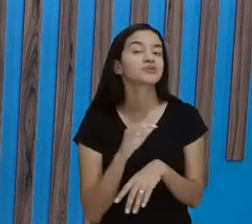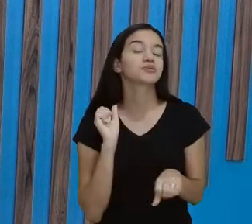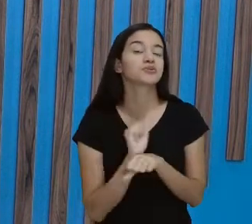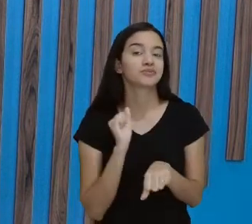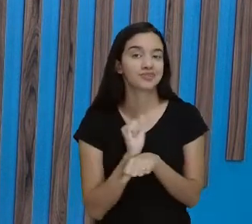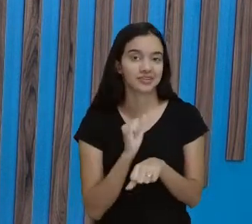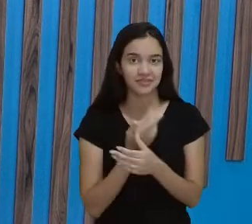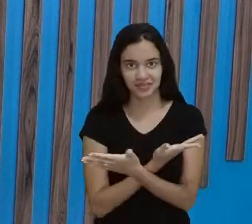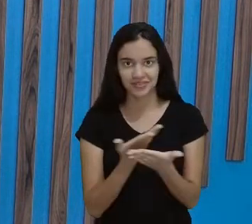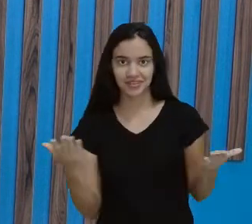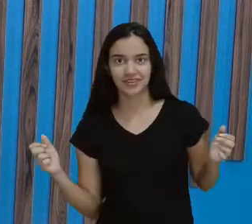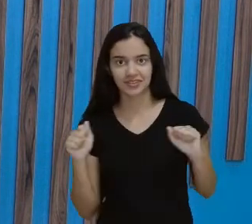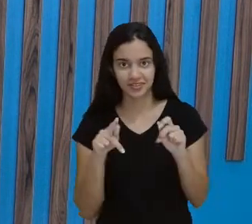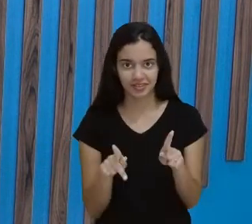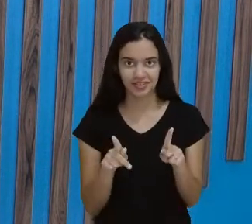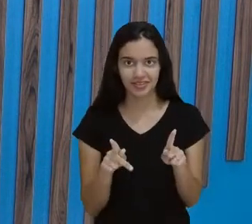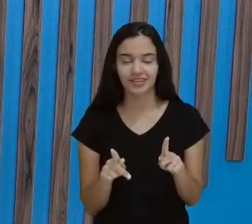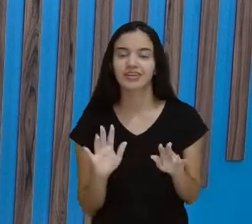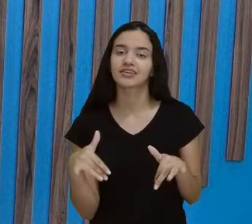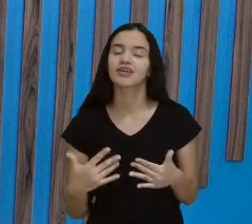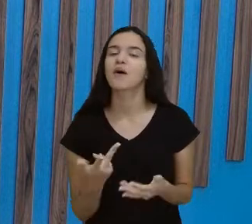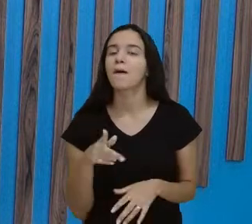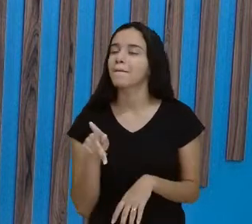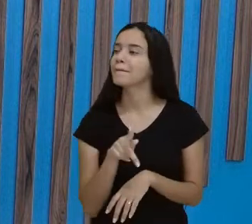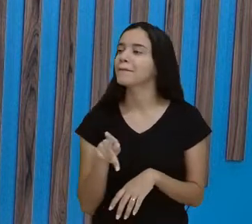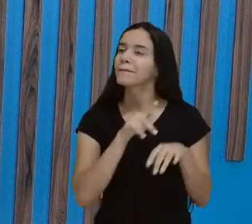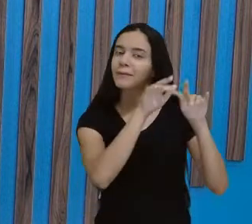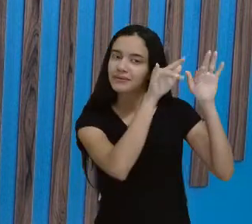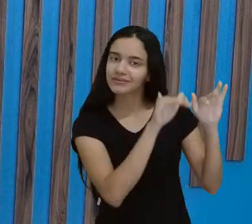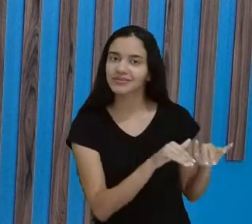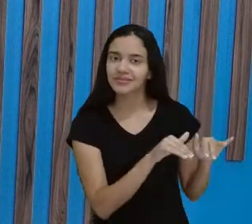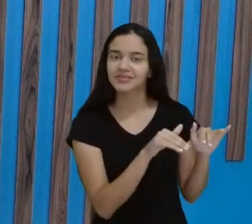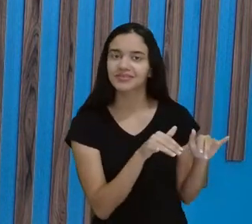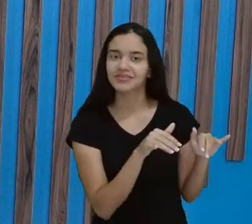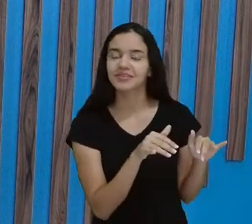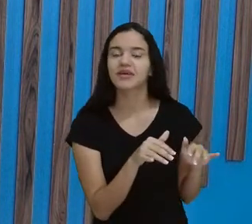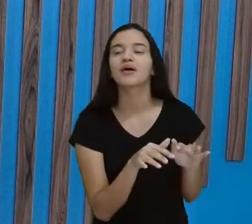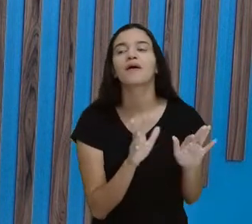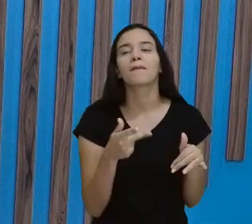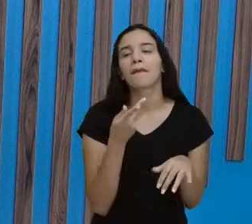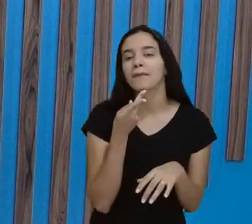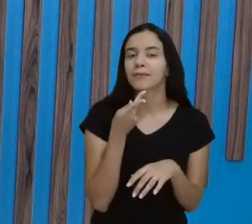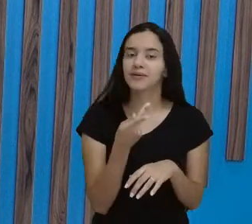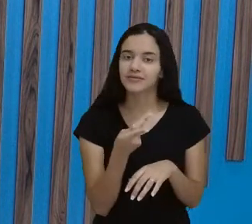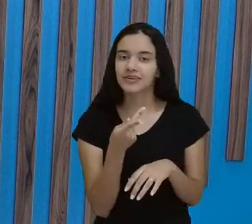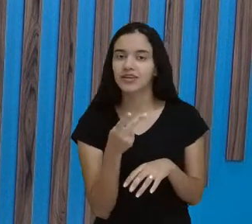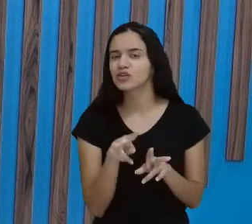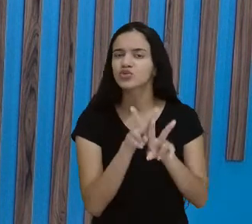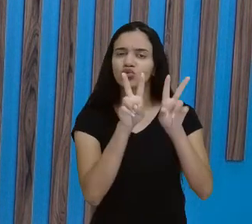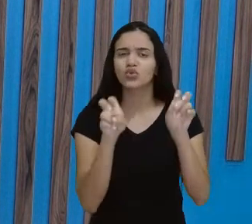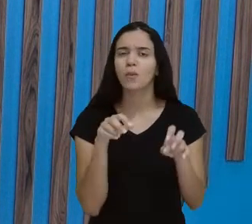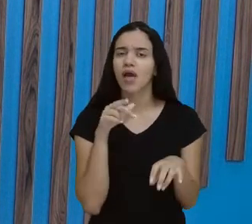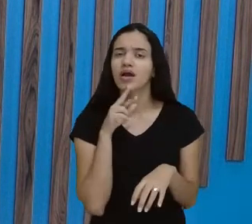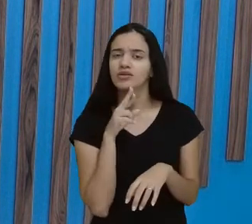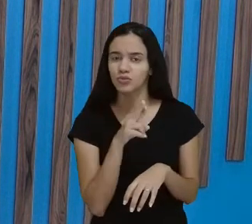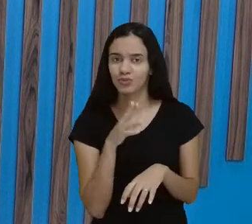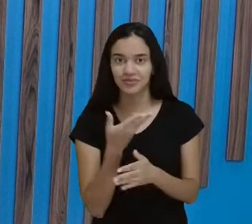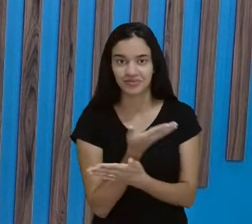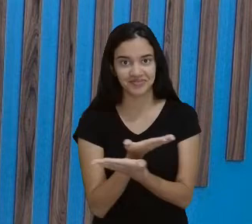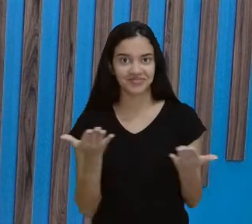tá? Enquanto isso, a professora Casey está ali, tá? A postos para dizer alguma coisa sobre a resposta de